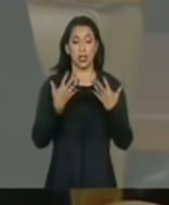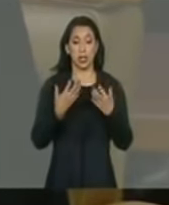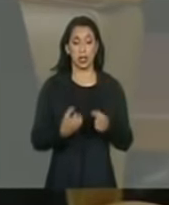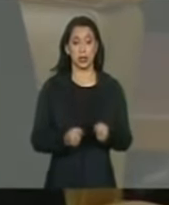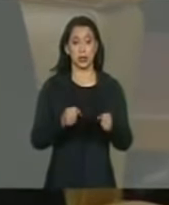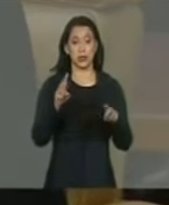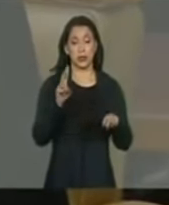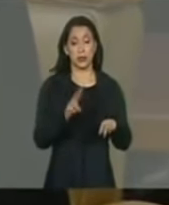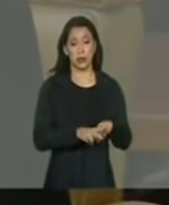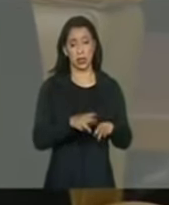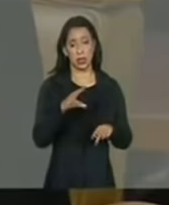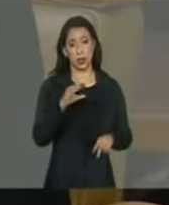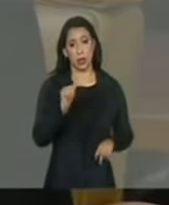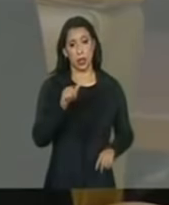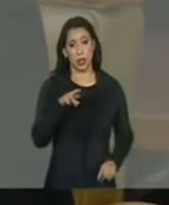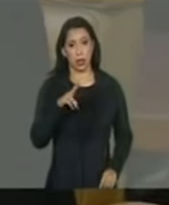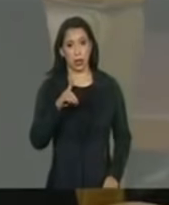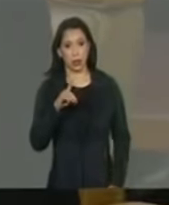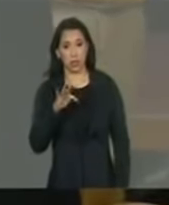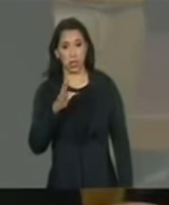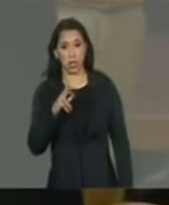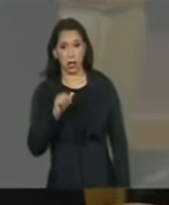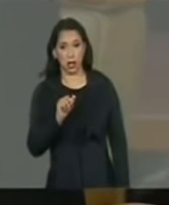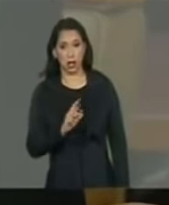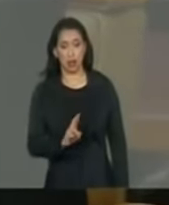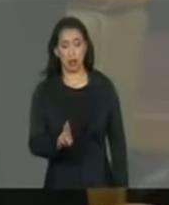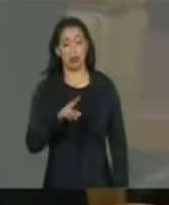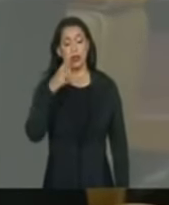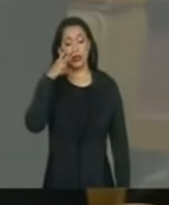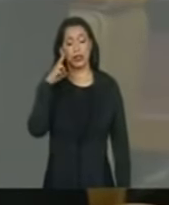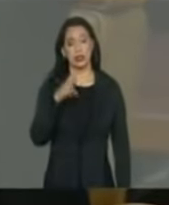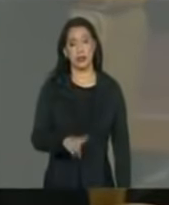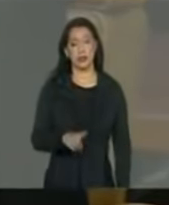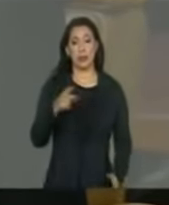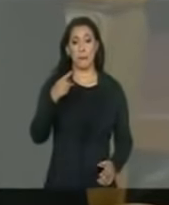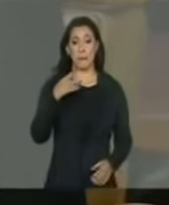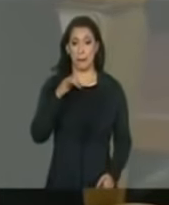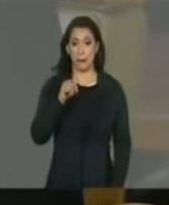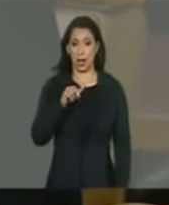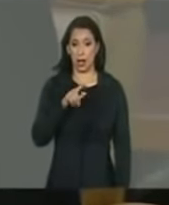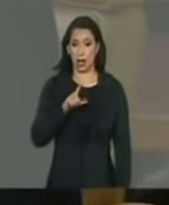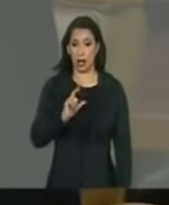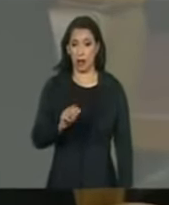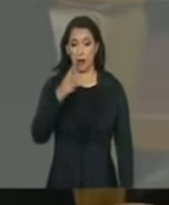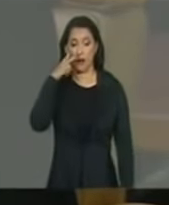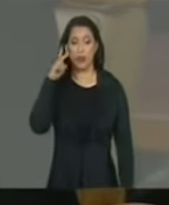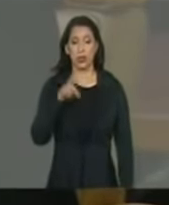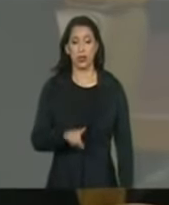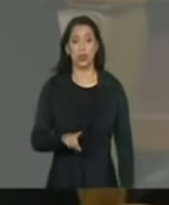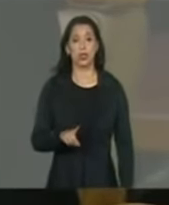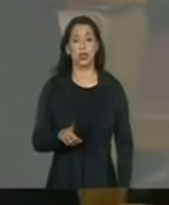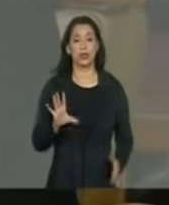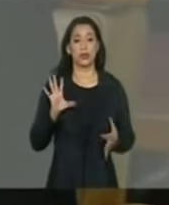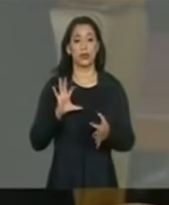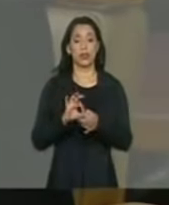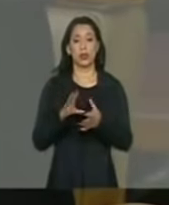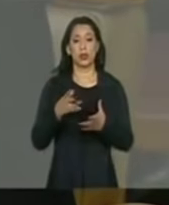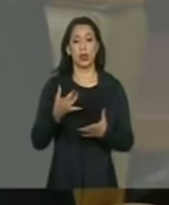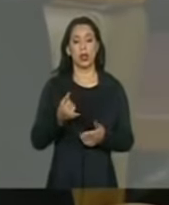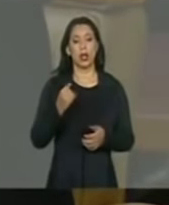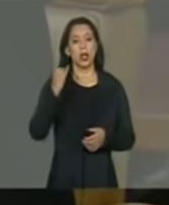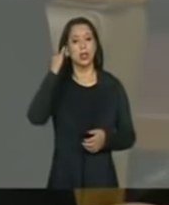nosso direito positivo o instituto da tutela cautelar penal que não veicula qualquer ideia de